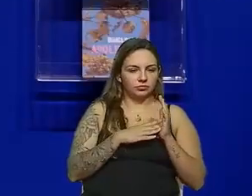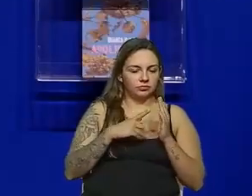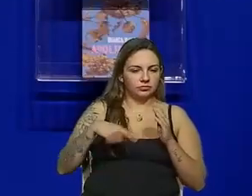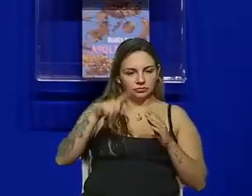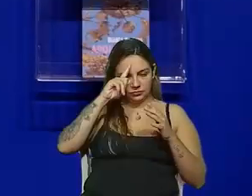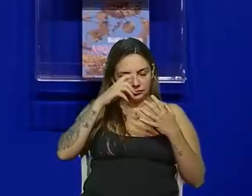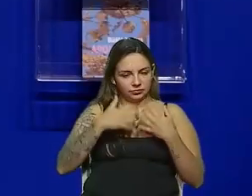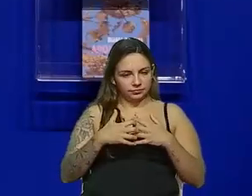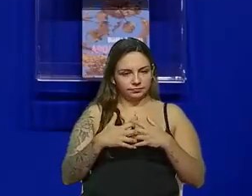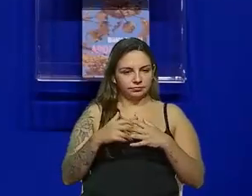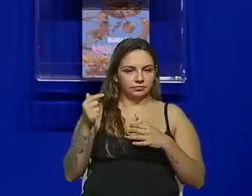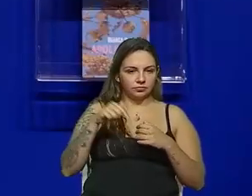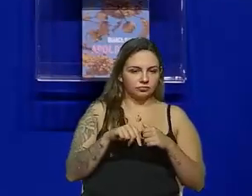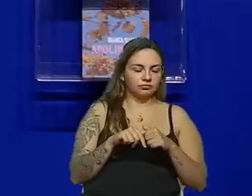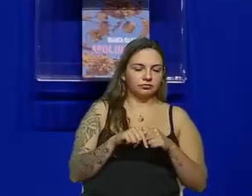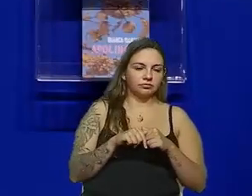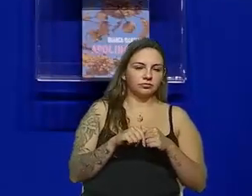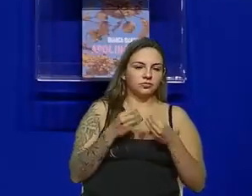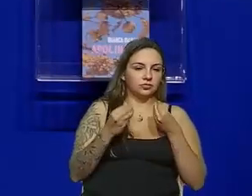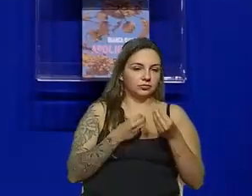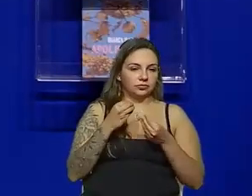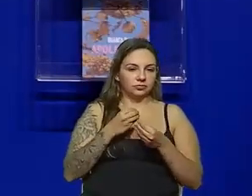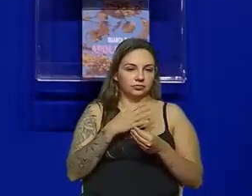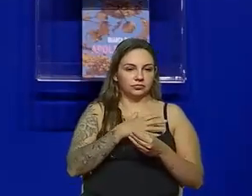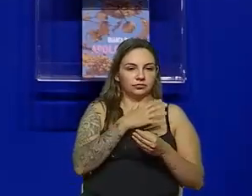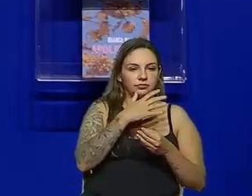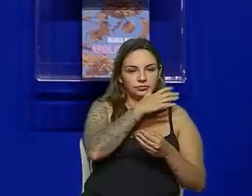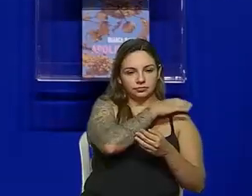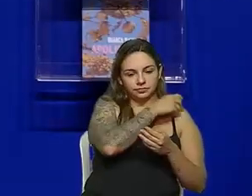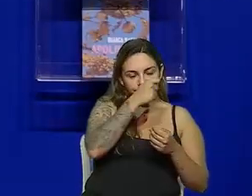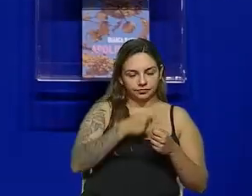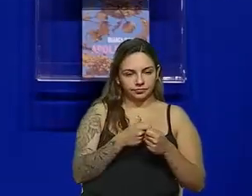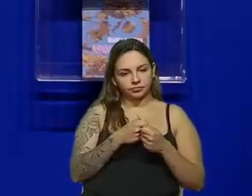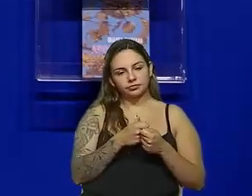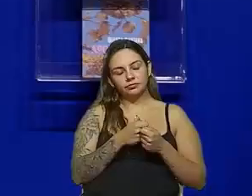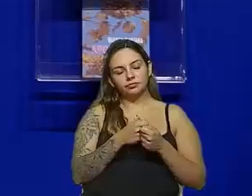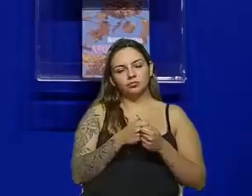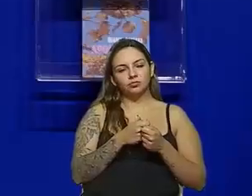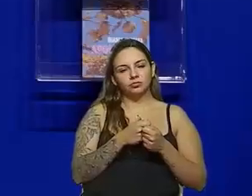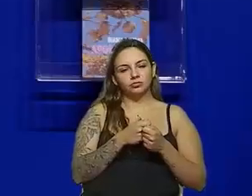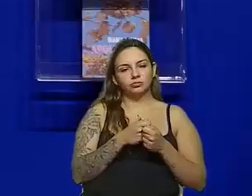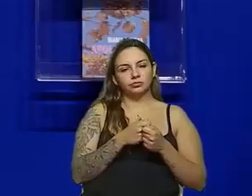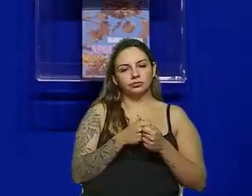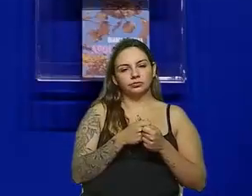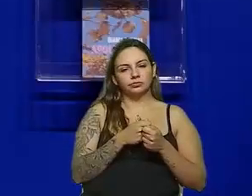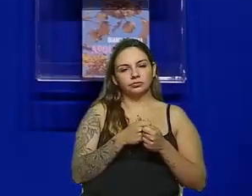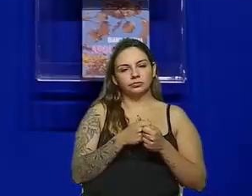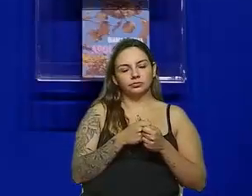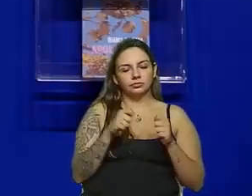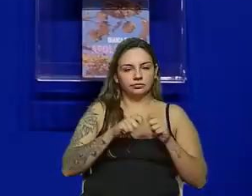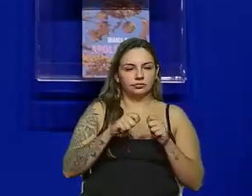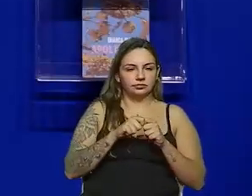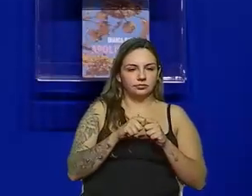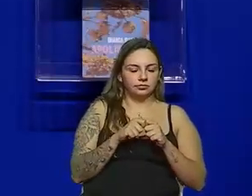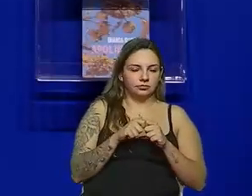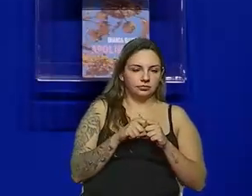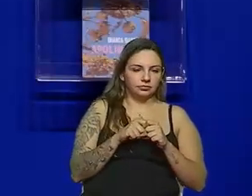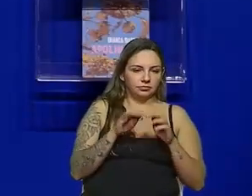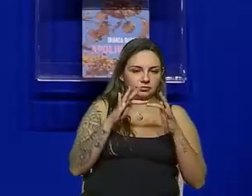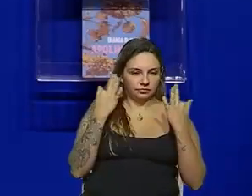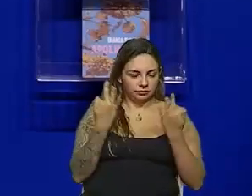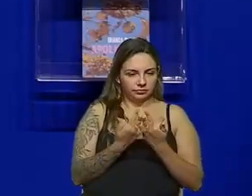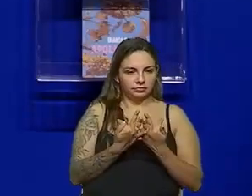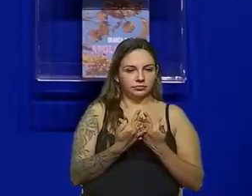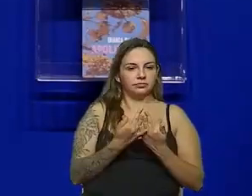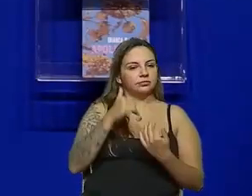essas reflexões que vieram de como a ditadura se recaiu sobre as